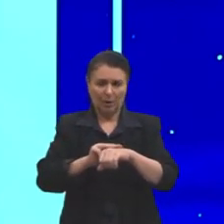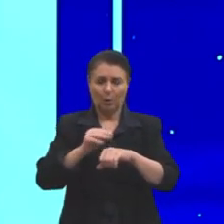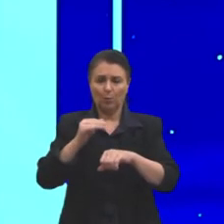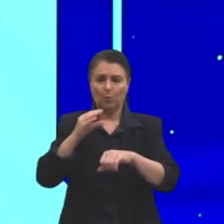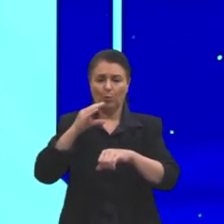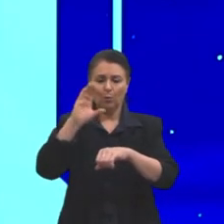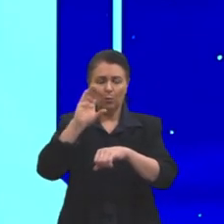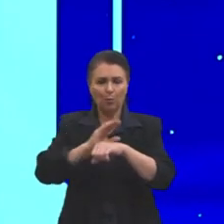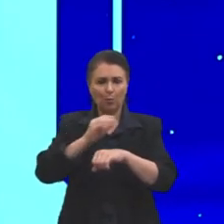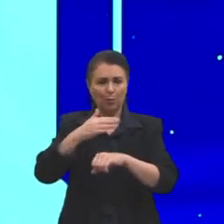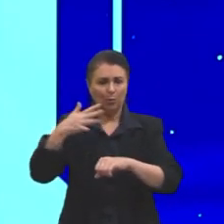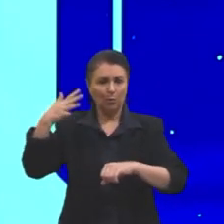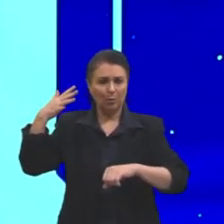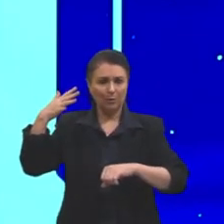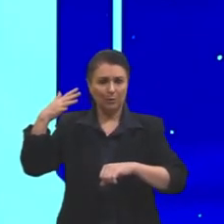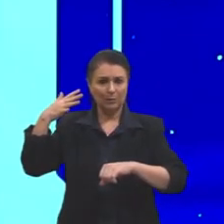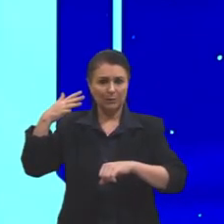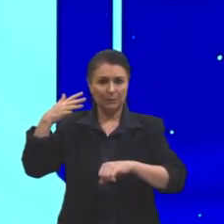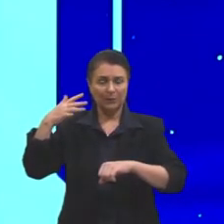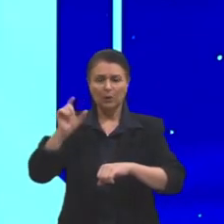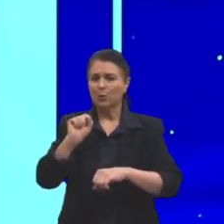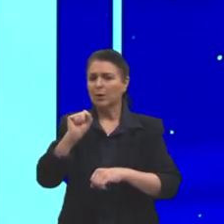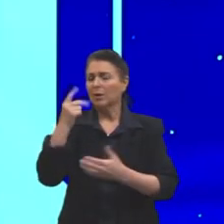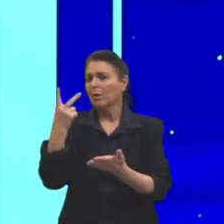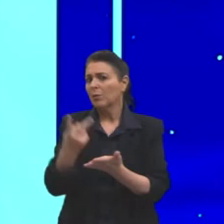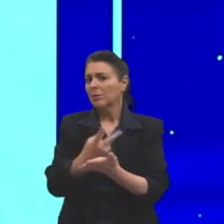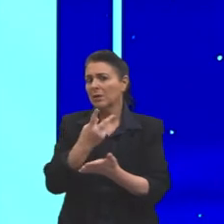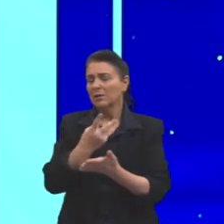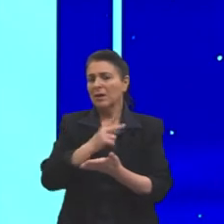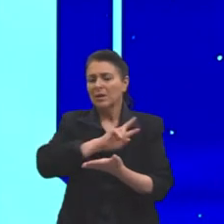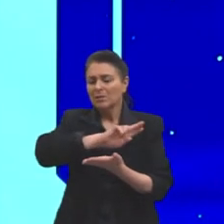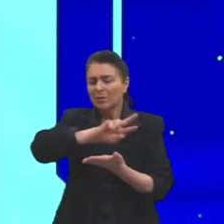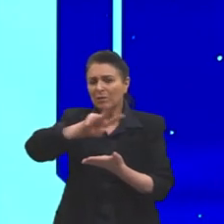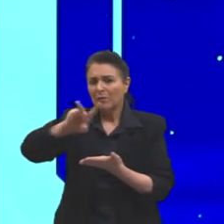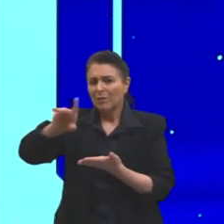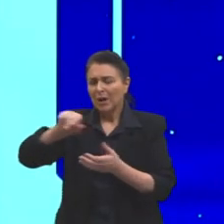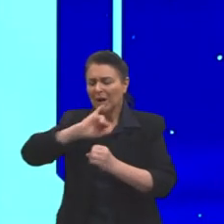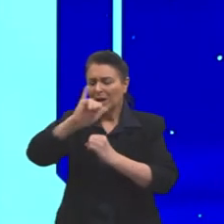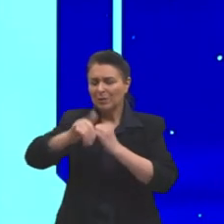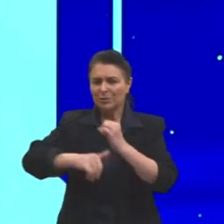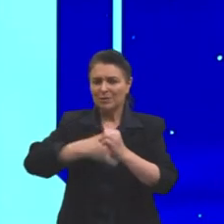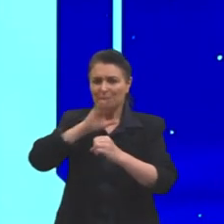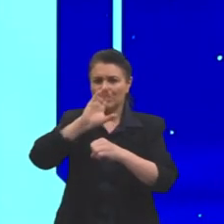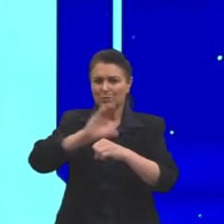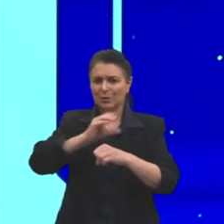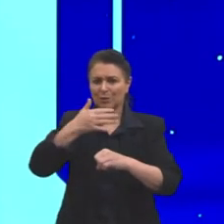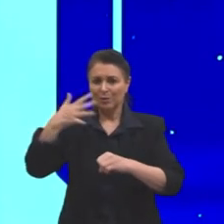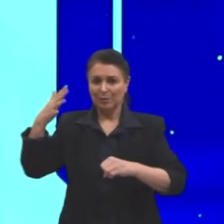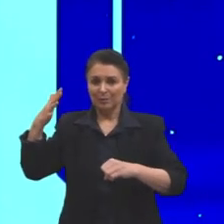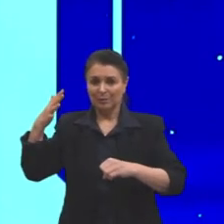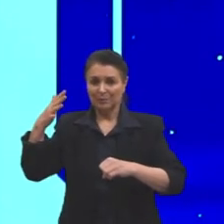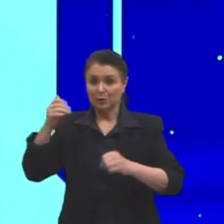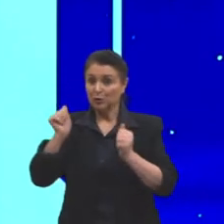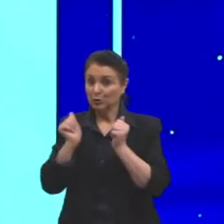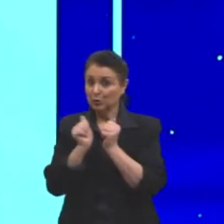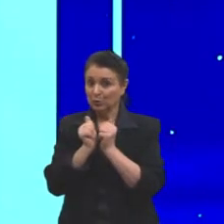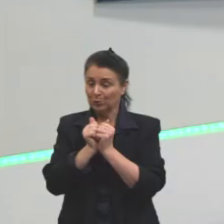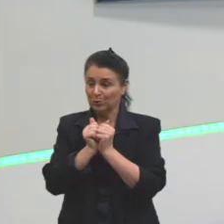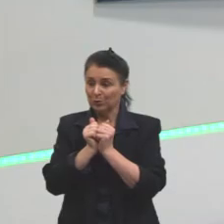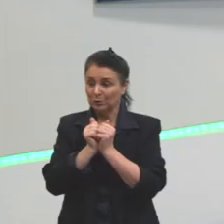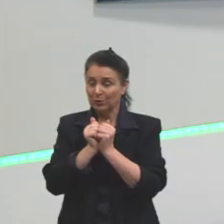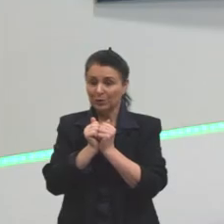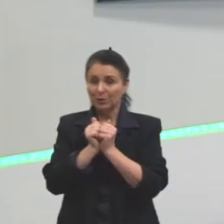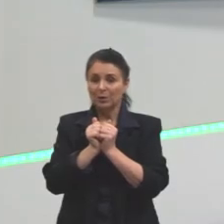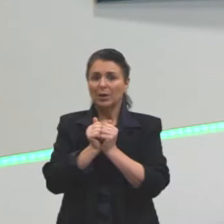que é um material que a gente tem aqui que que acontece são vários átomos de cobre né um do ladinho do outro eles